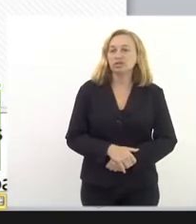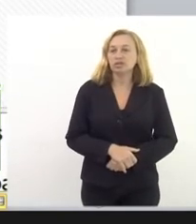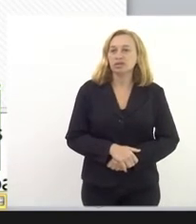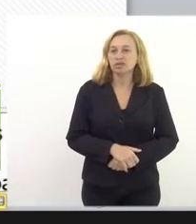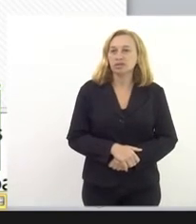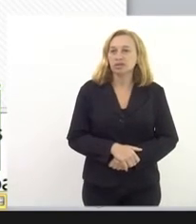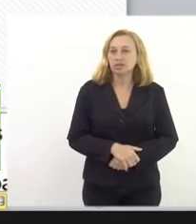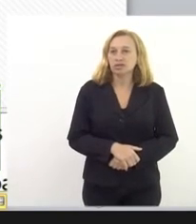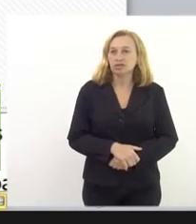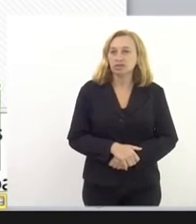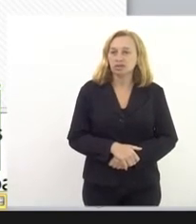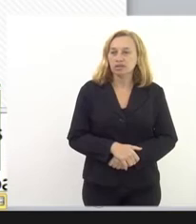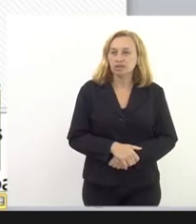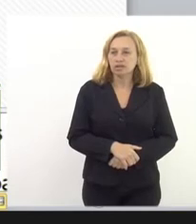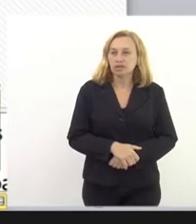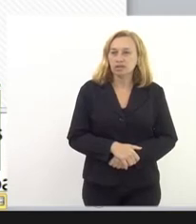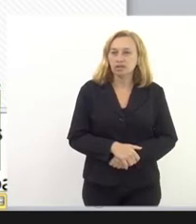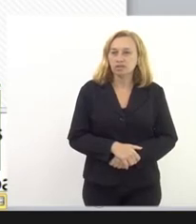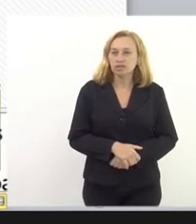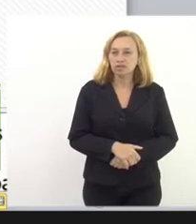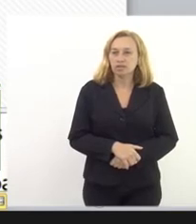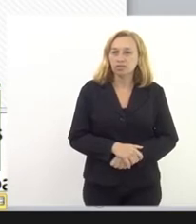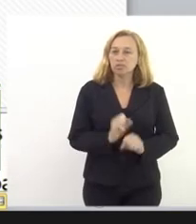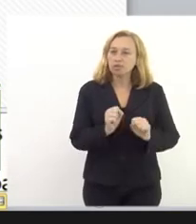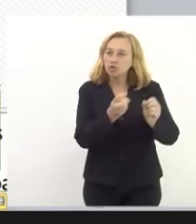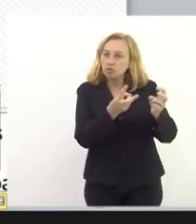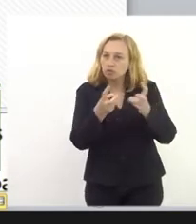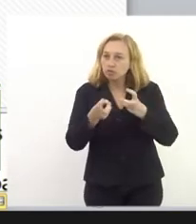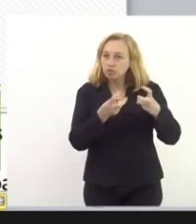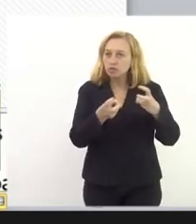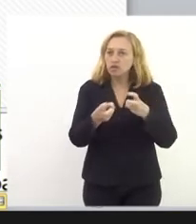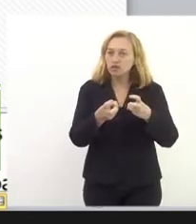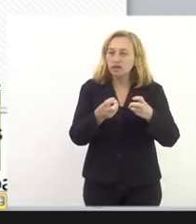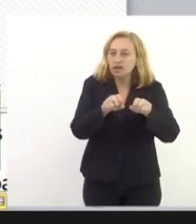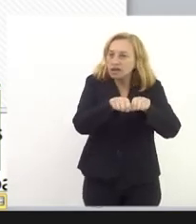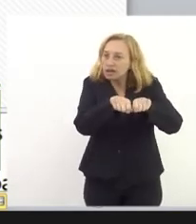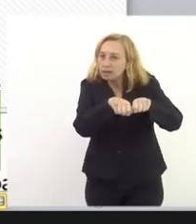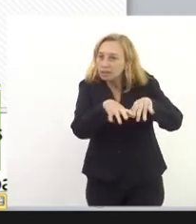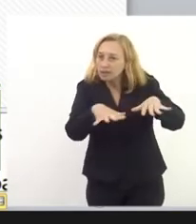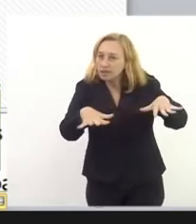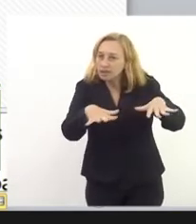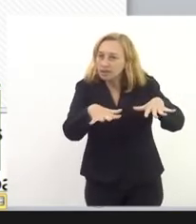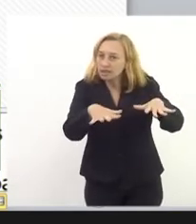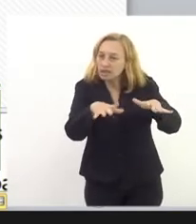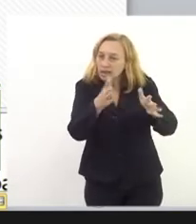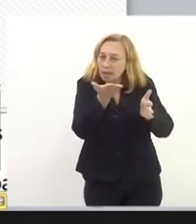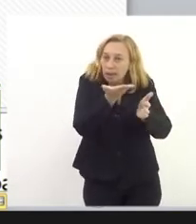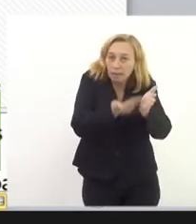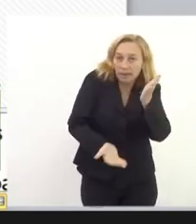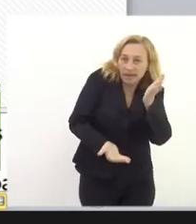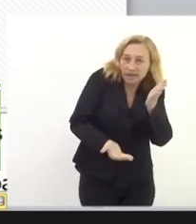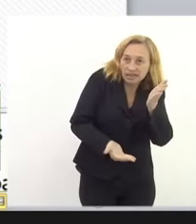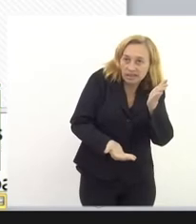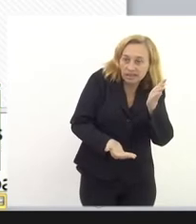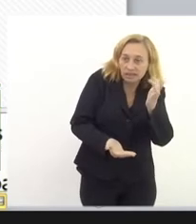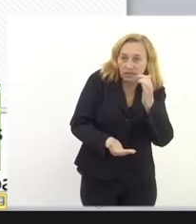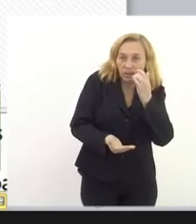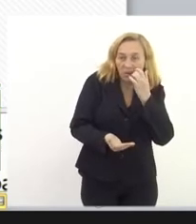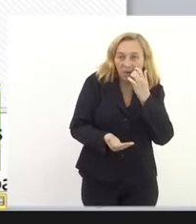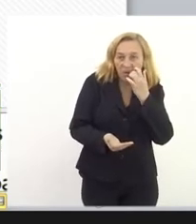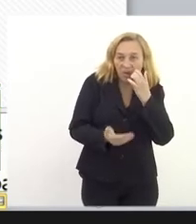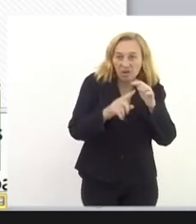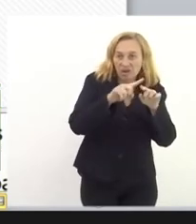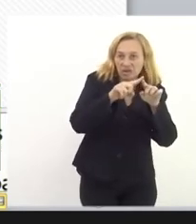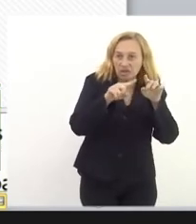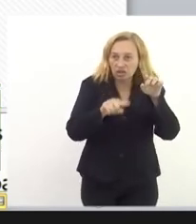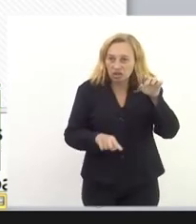que a gente acaba tendo a pandemia, né, a queda repentina, de até chegar